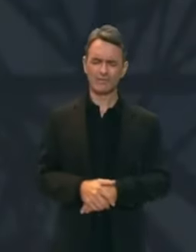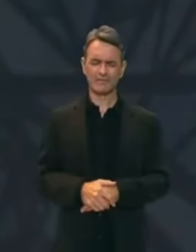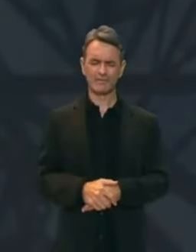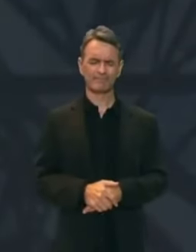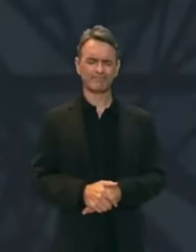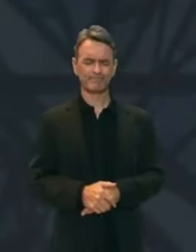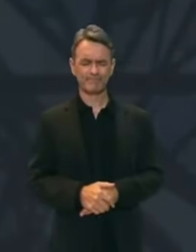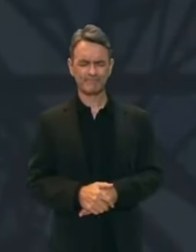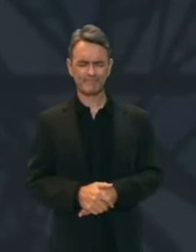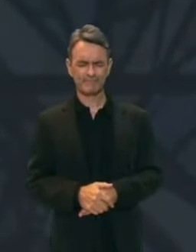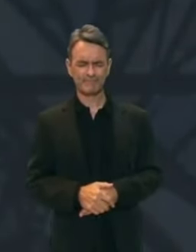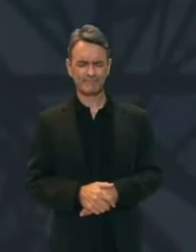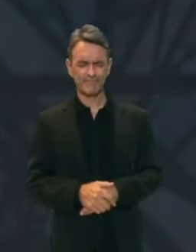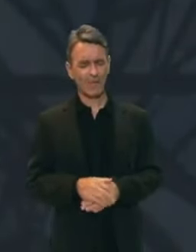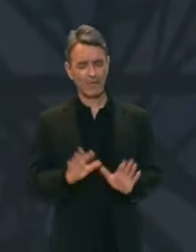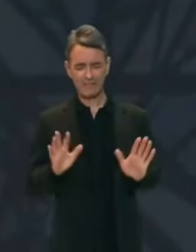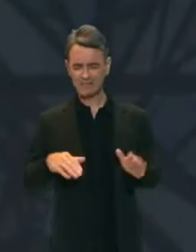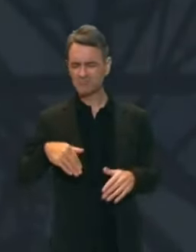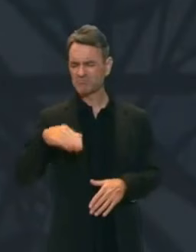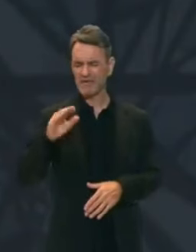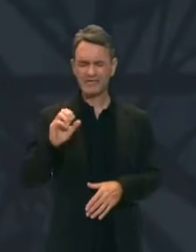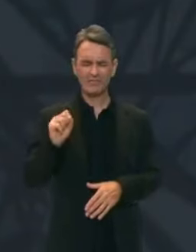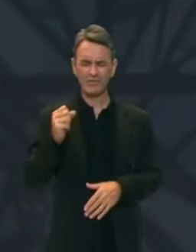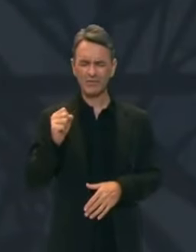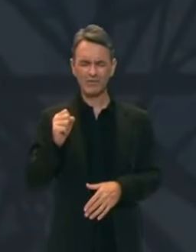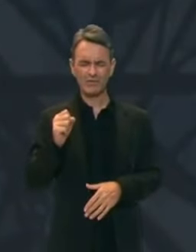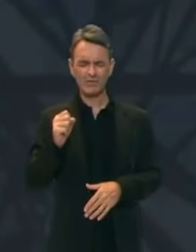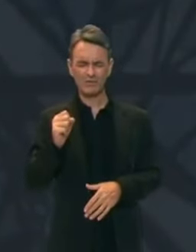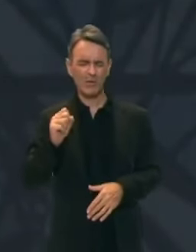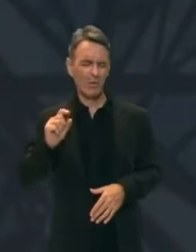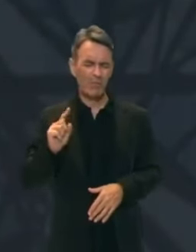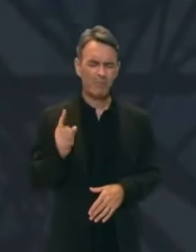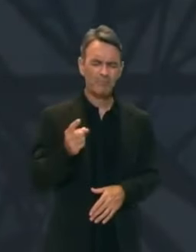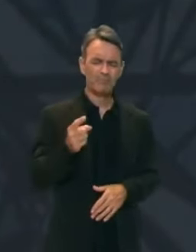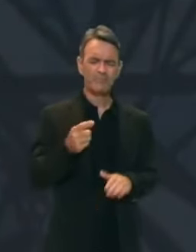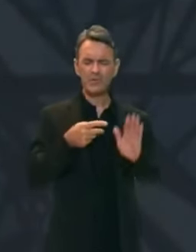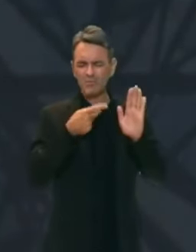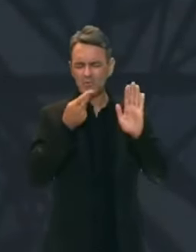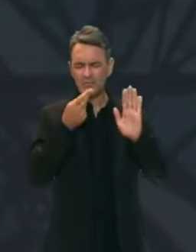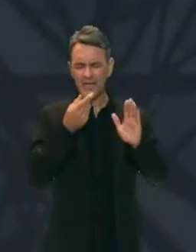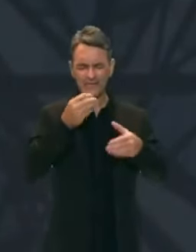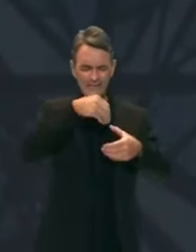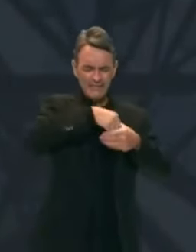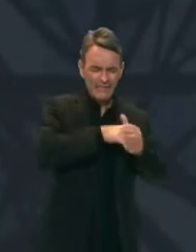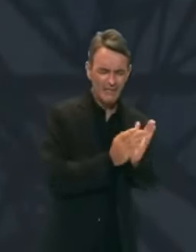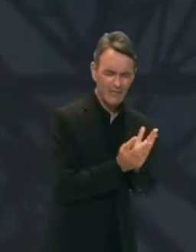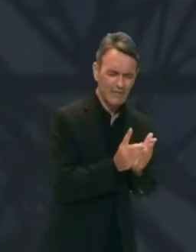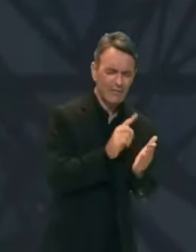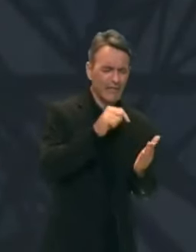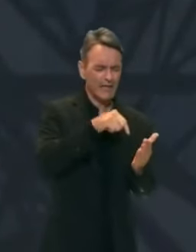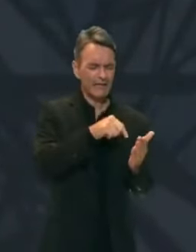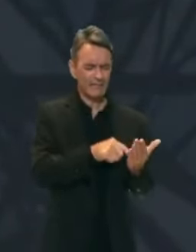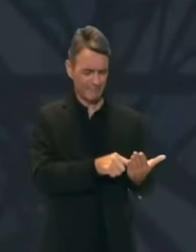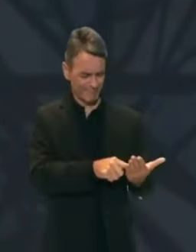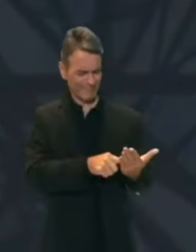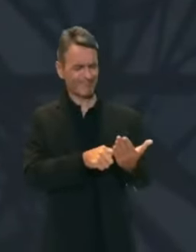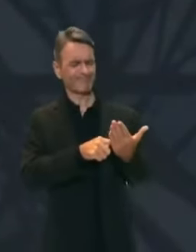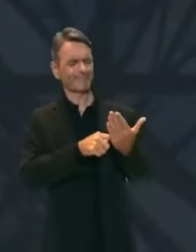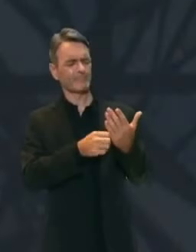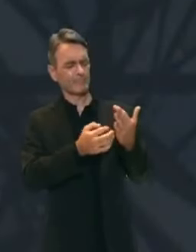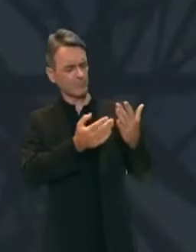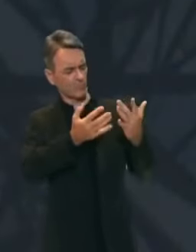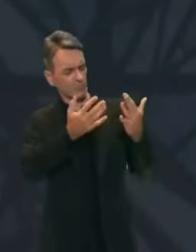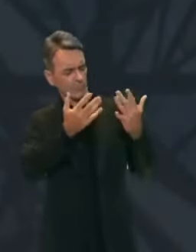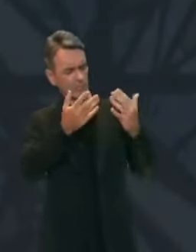Que essas mais de 8.000 promessas que estão contidas na tua palavra sejam reveladas a cada